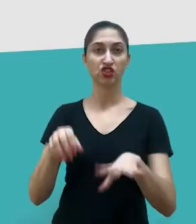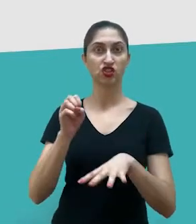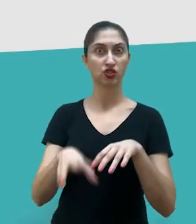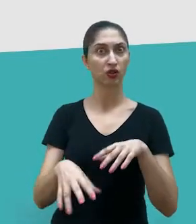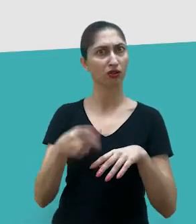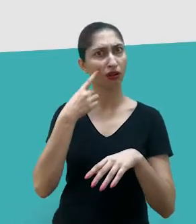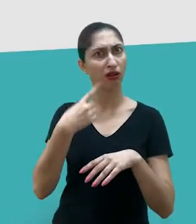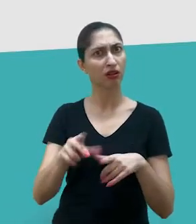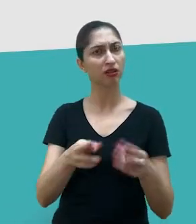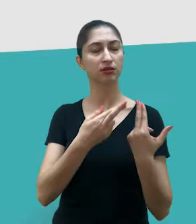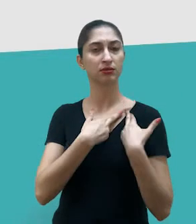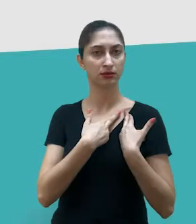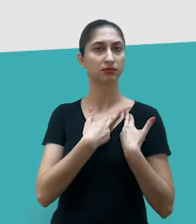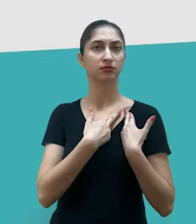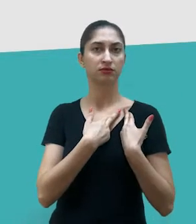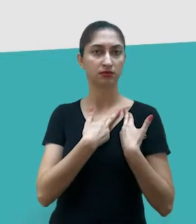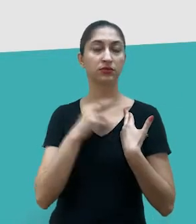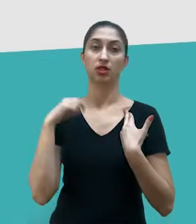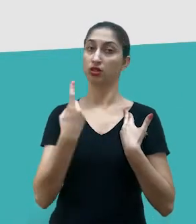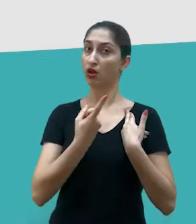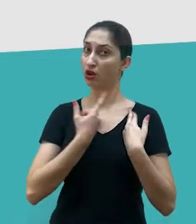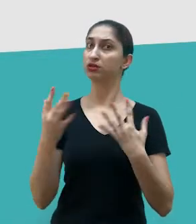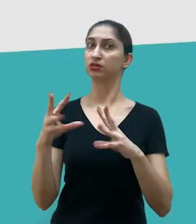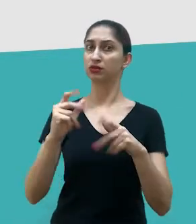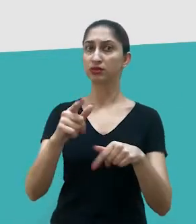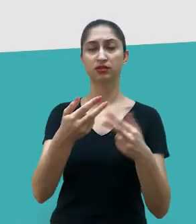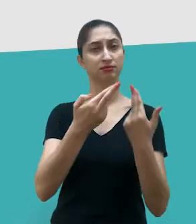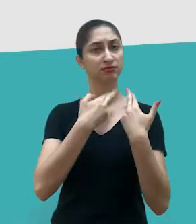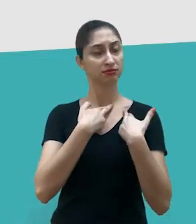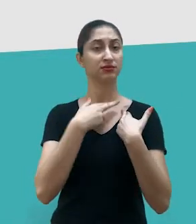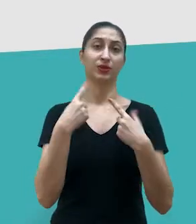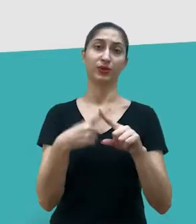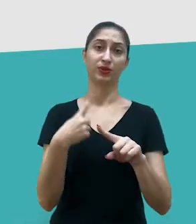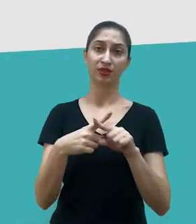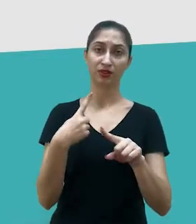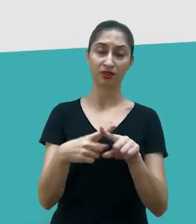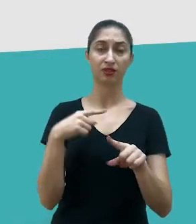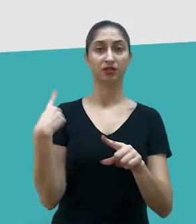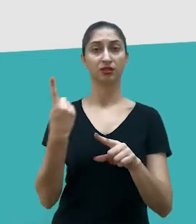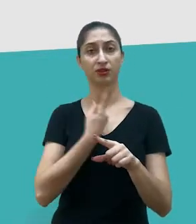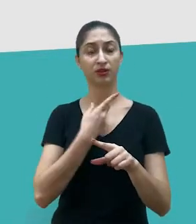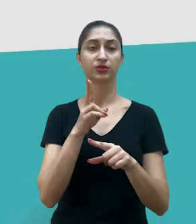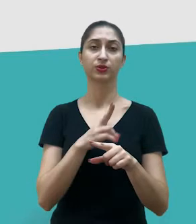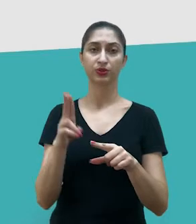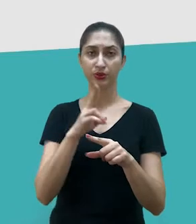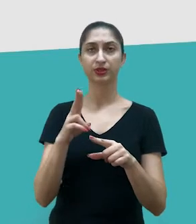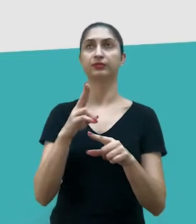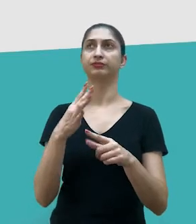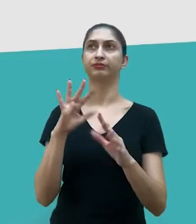acham? Todos nós somos muito responsáveis por todos esses recursos, dos